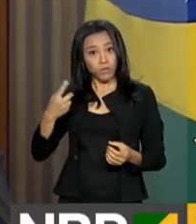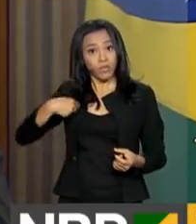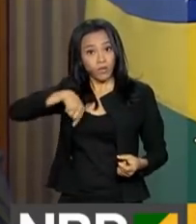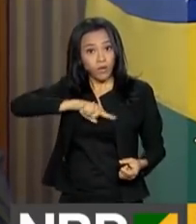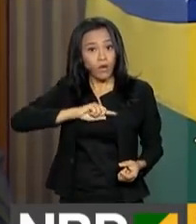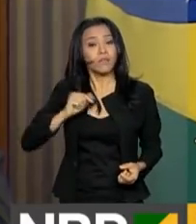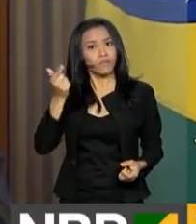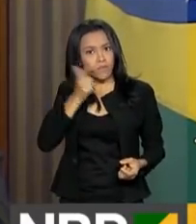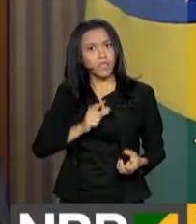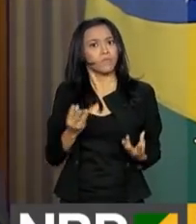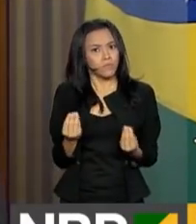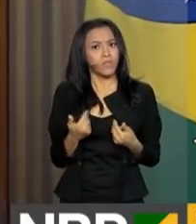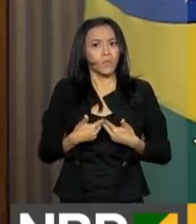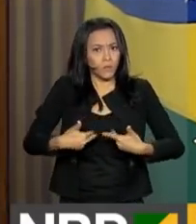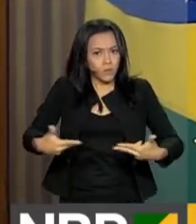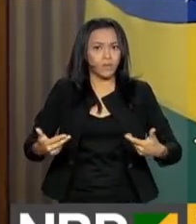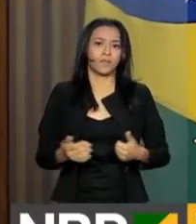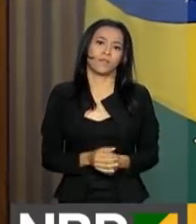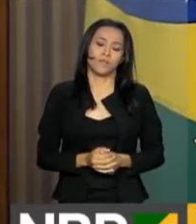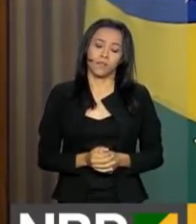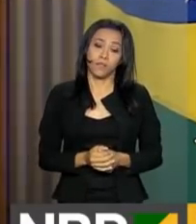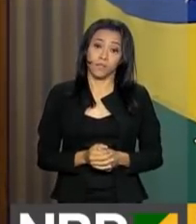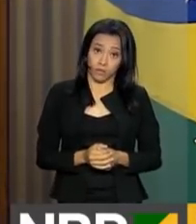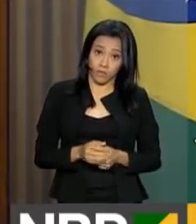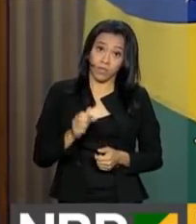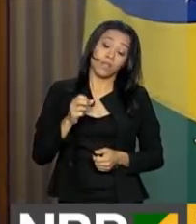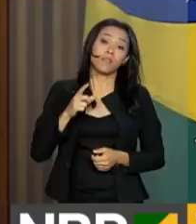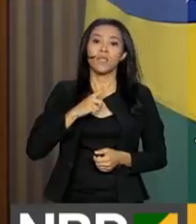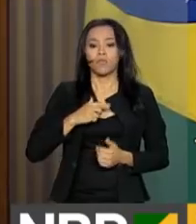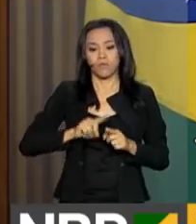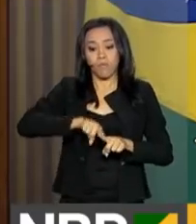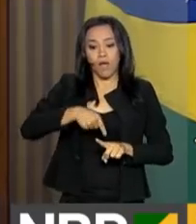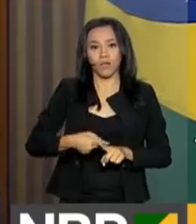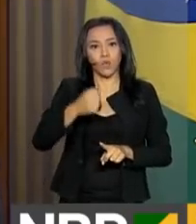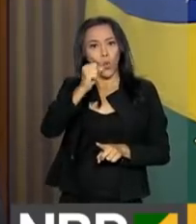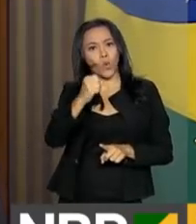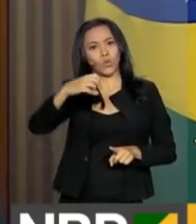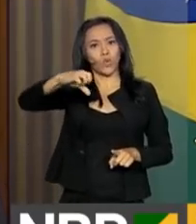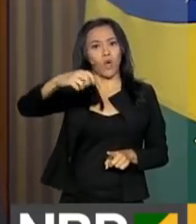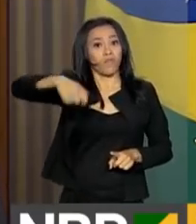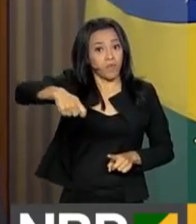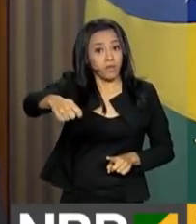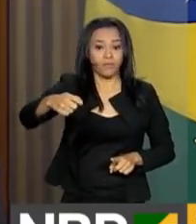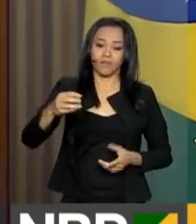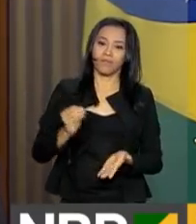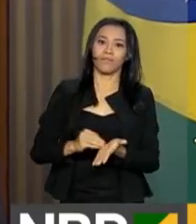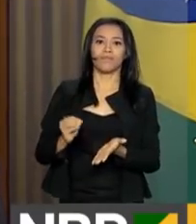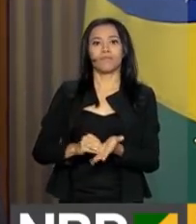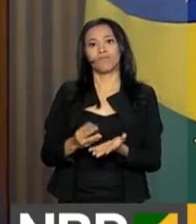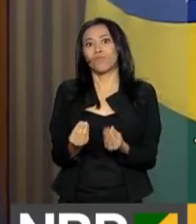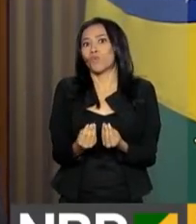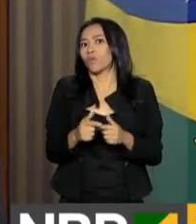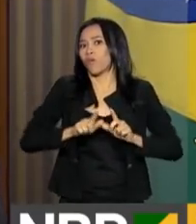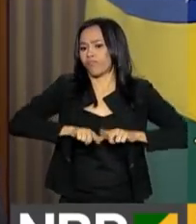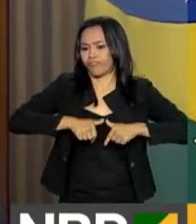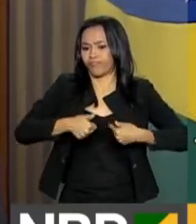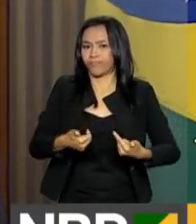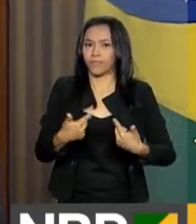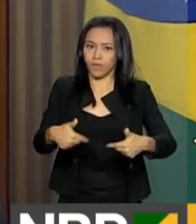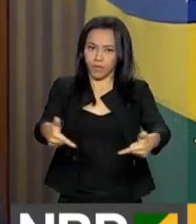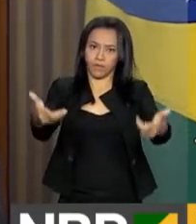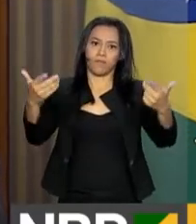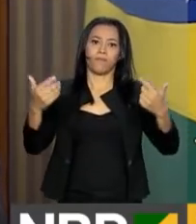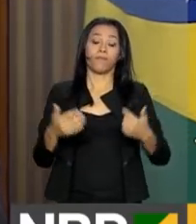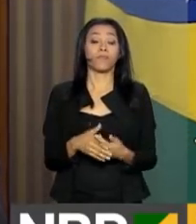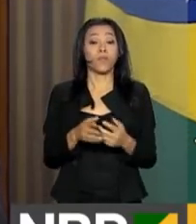fizemos muito e portanto se nós temos mais oito nove meses nós temos muito a fazer ainda portanto essa reunião